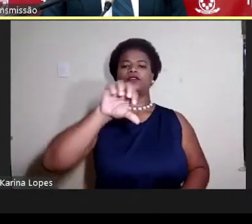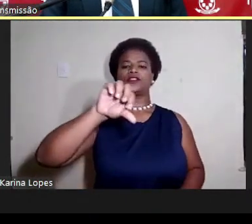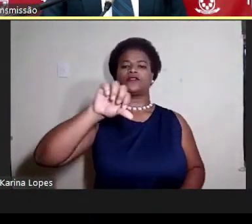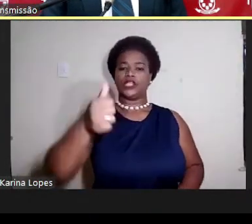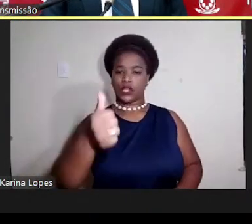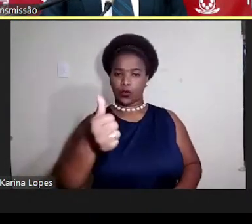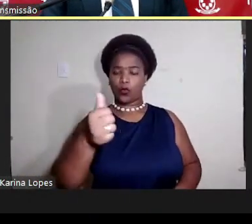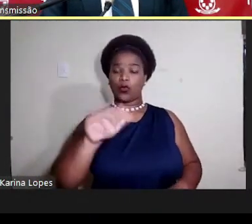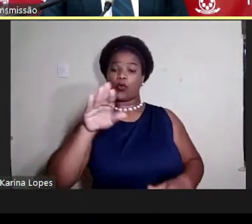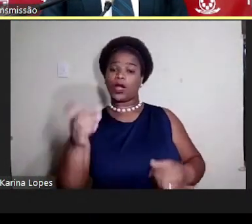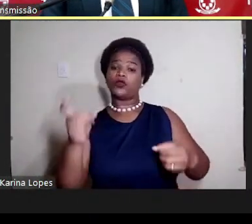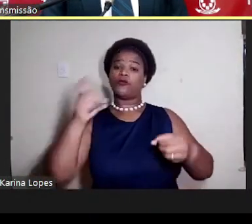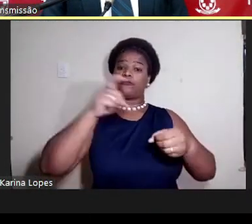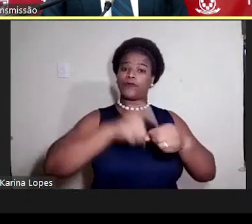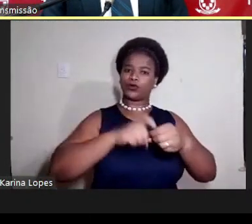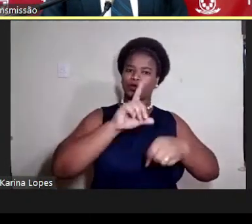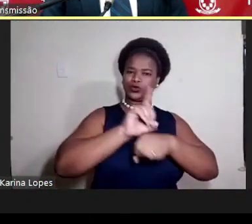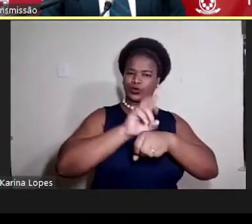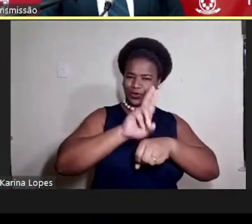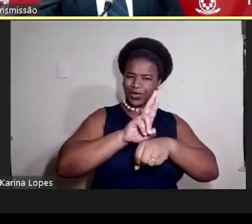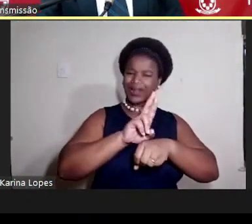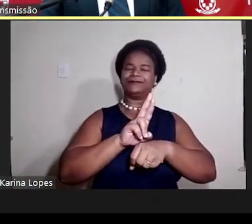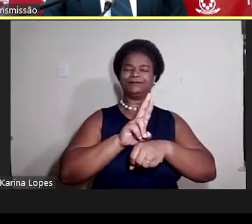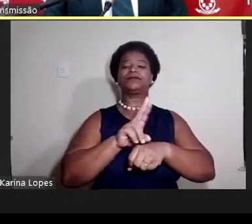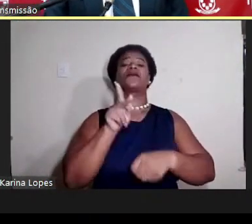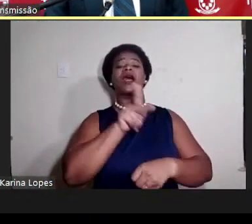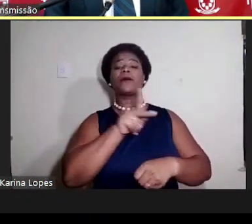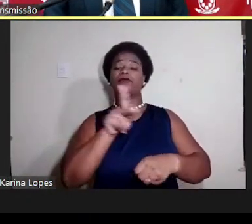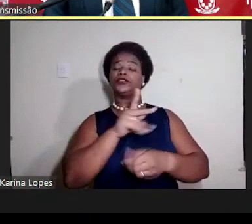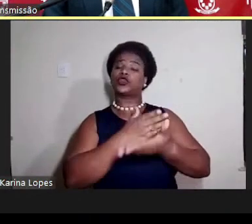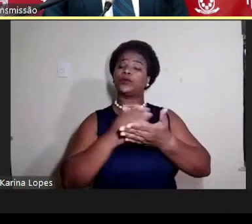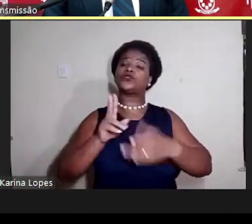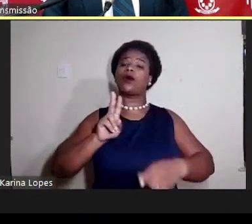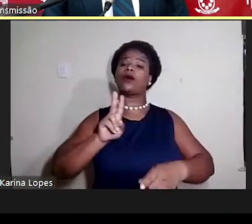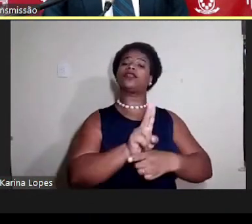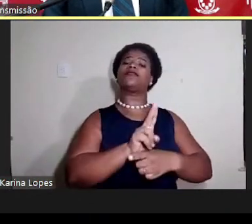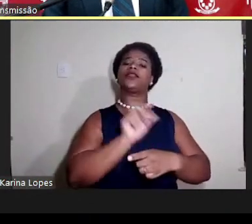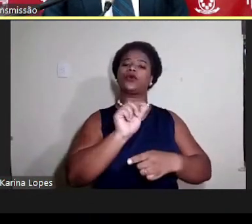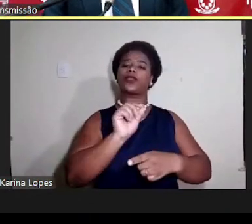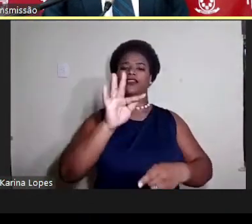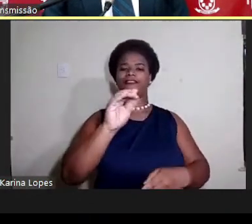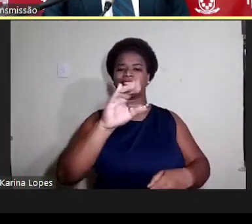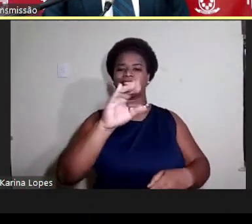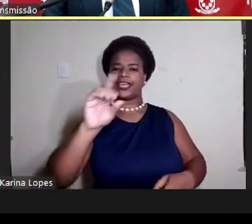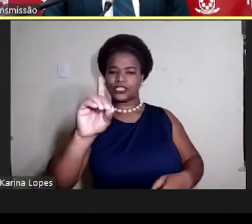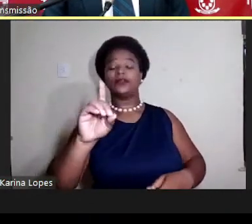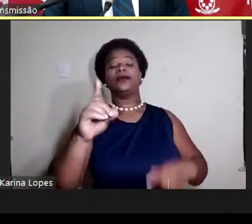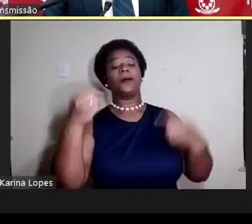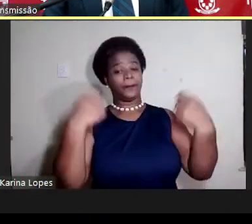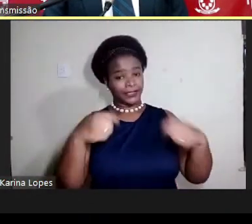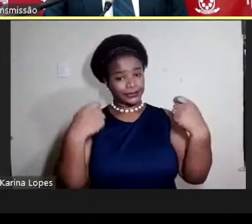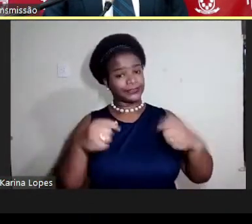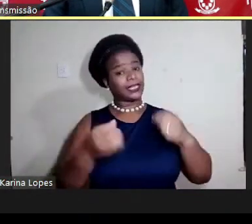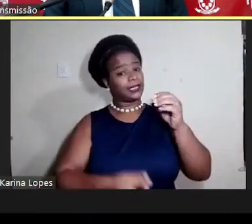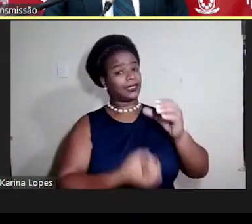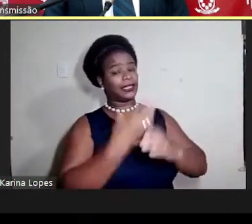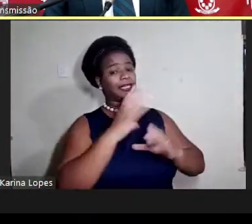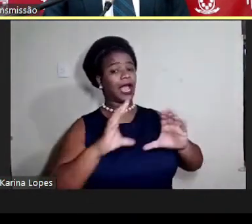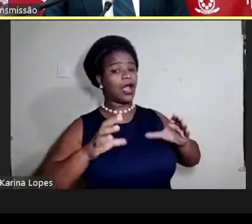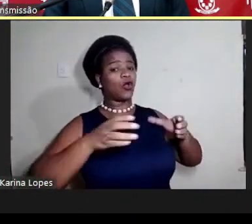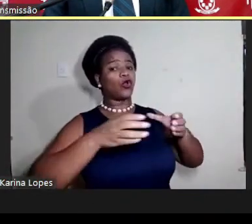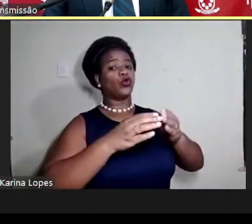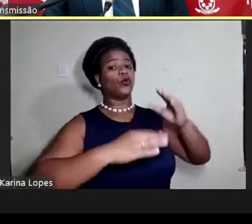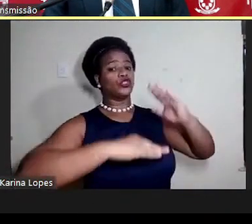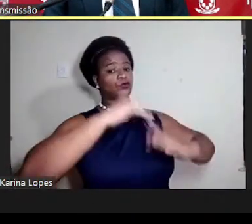do doutorado, a professora passou a defender que a FACED precisaria constituir um corpo docente próprio